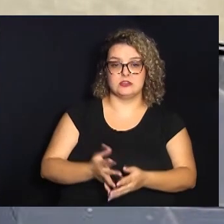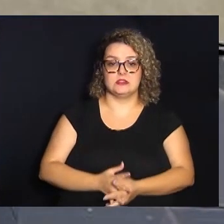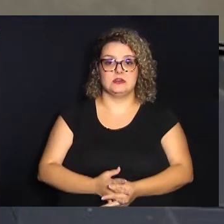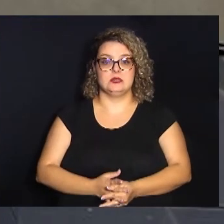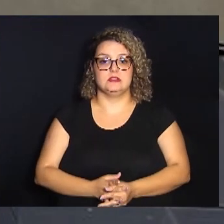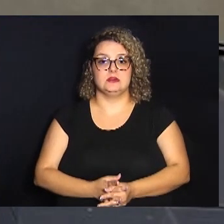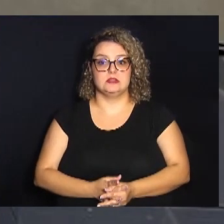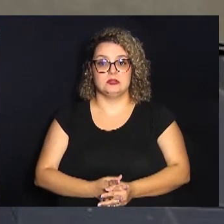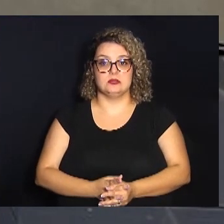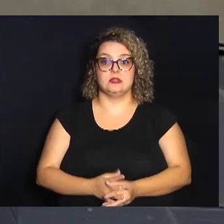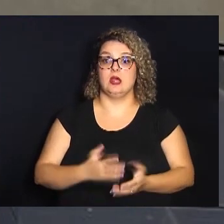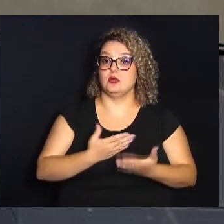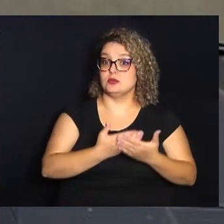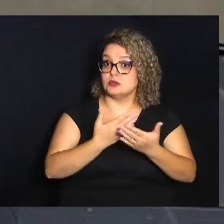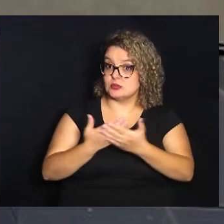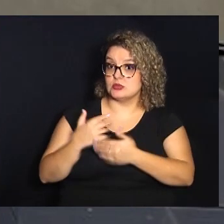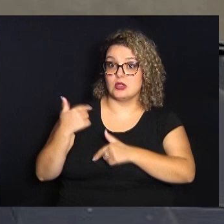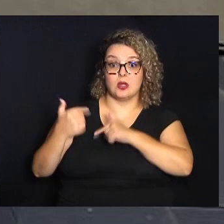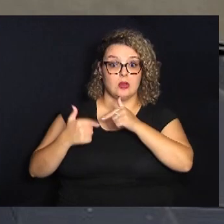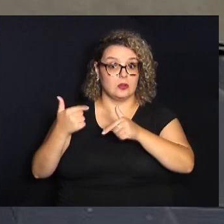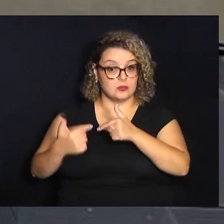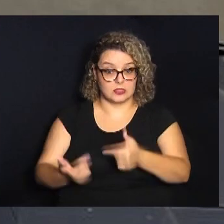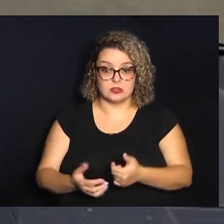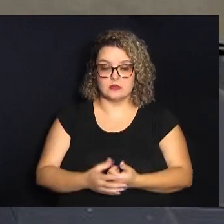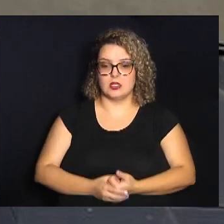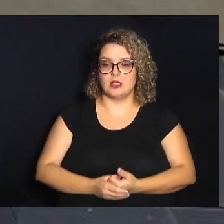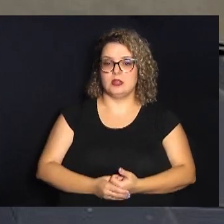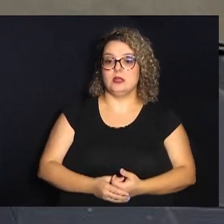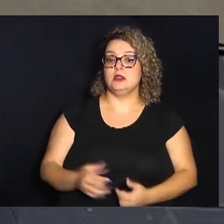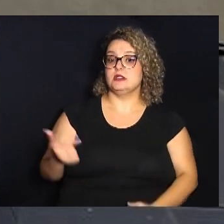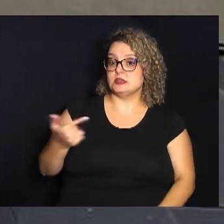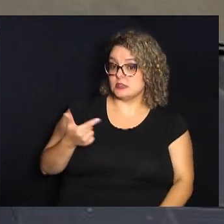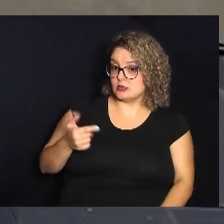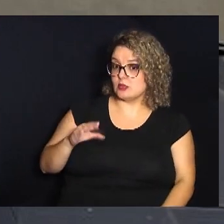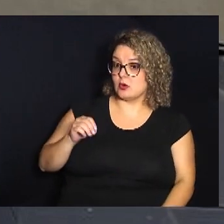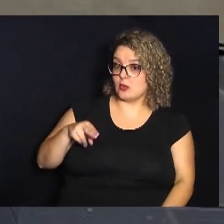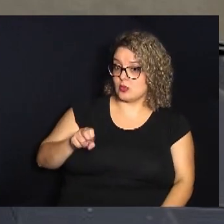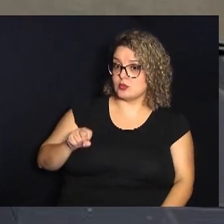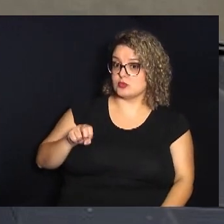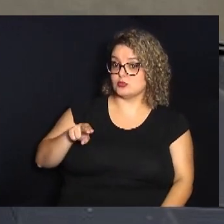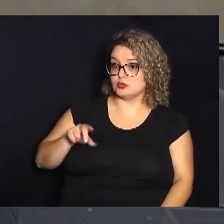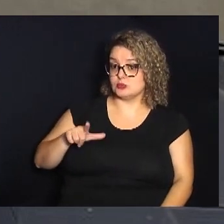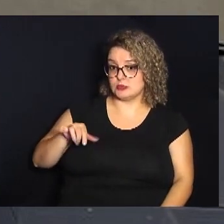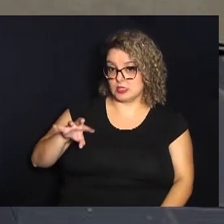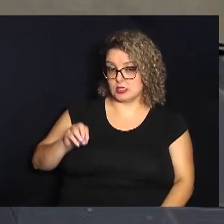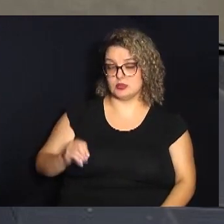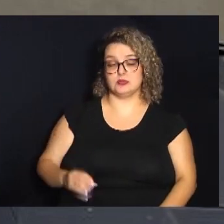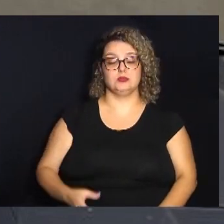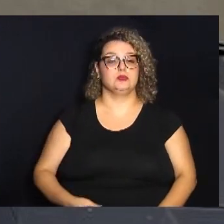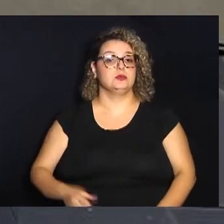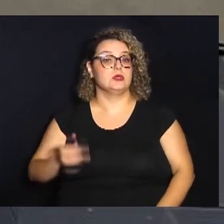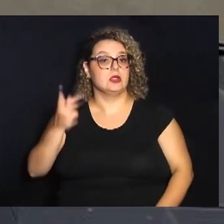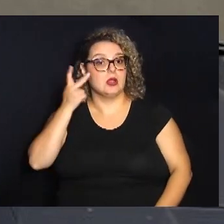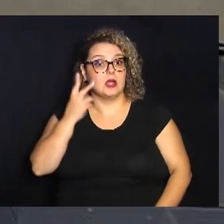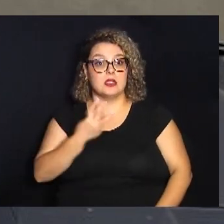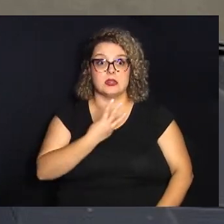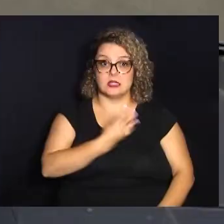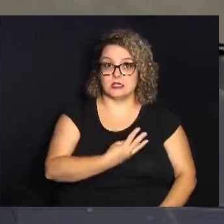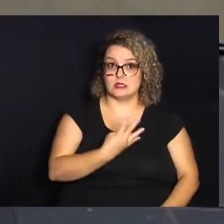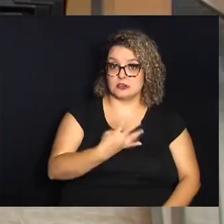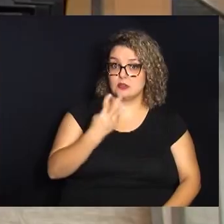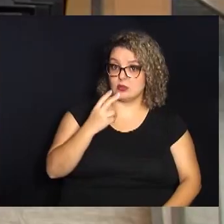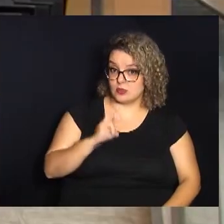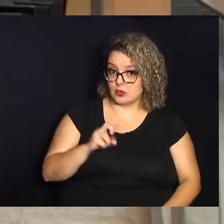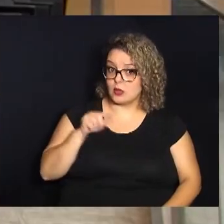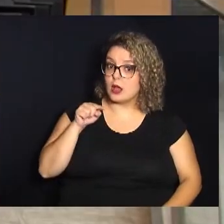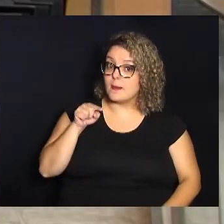Paulo, são cerca de 345 mil ítalo-descendentes com cidadania italiana reconhecida no